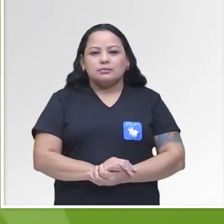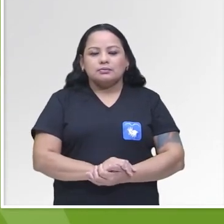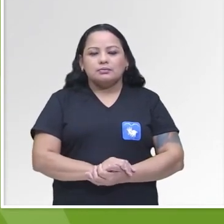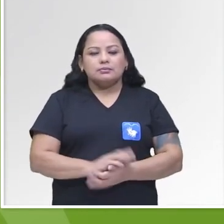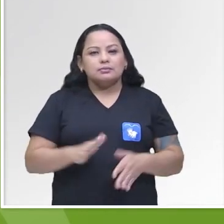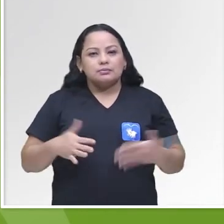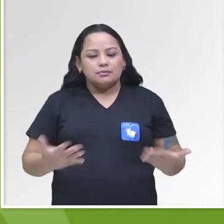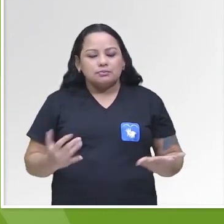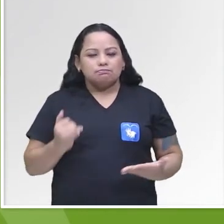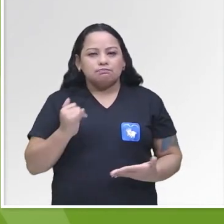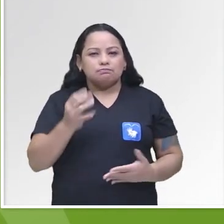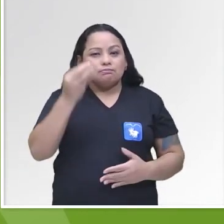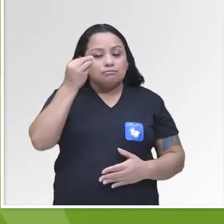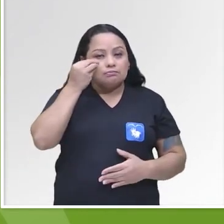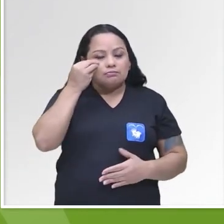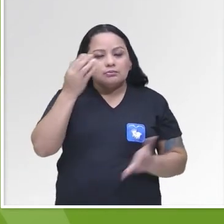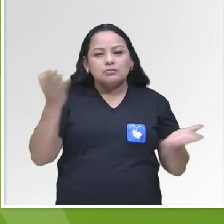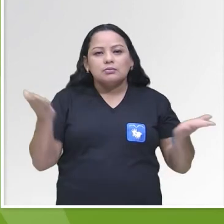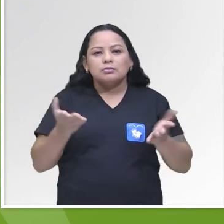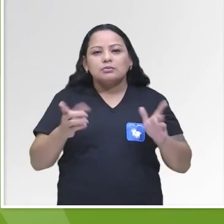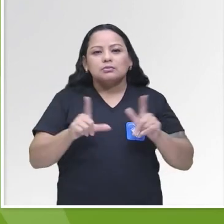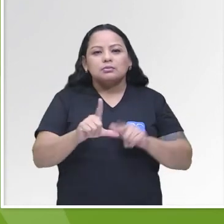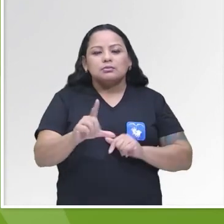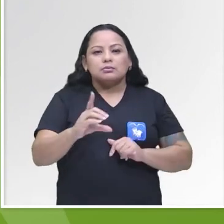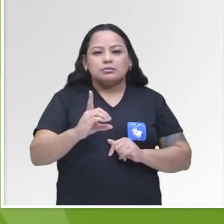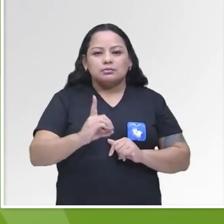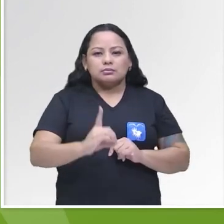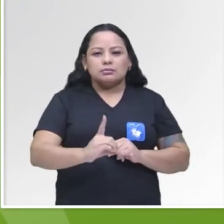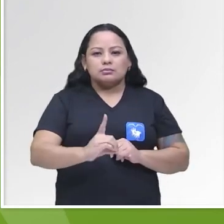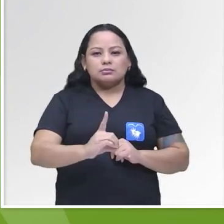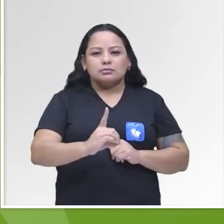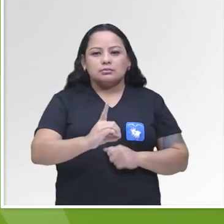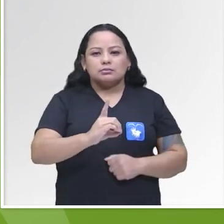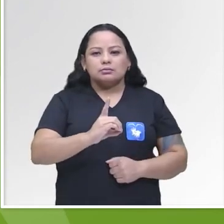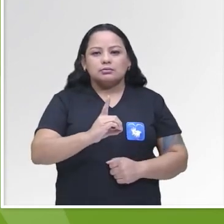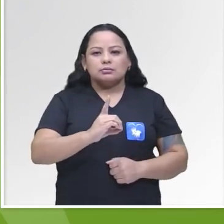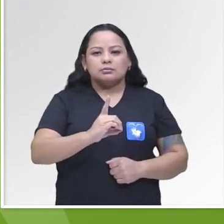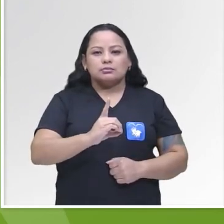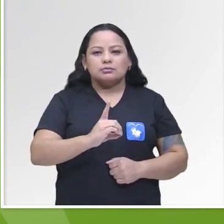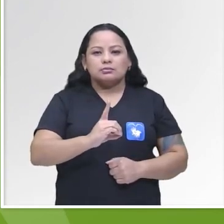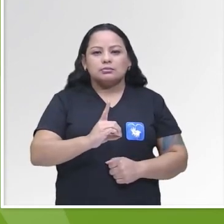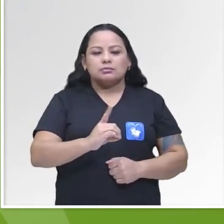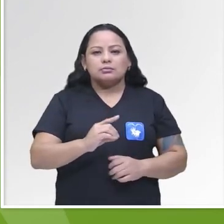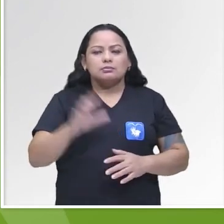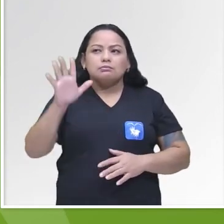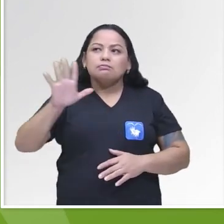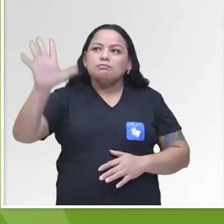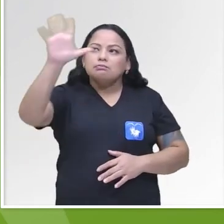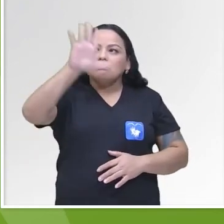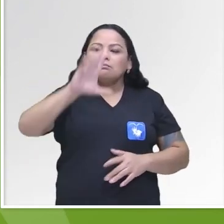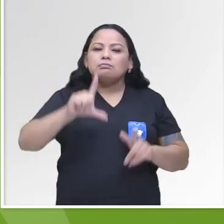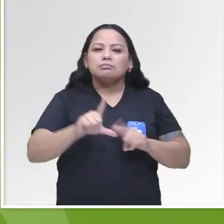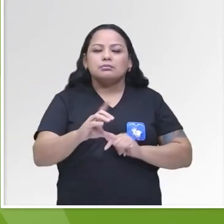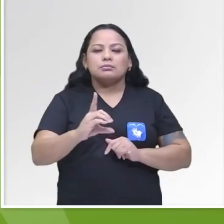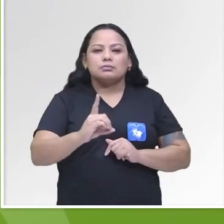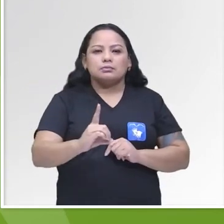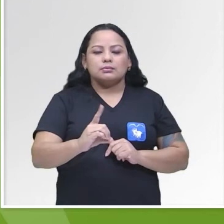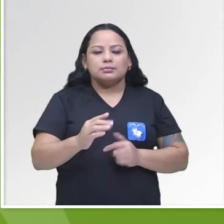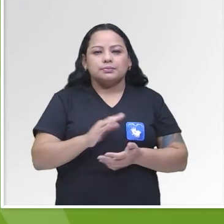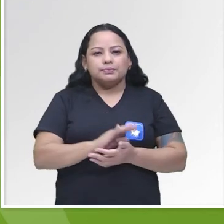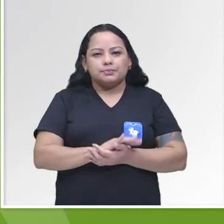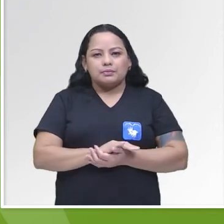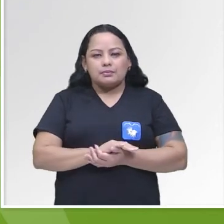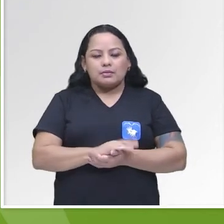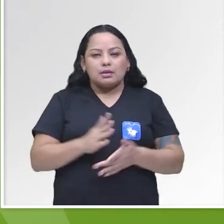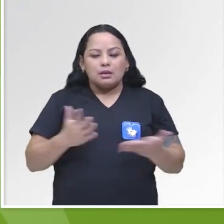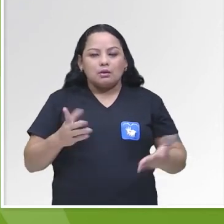Então, gente, vamos analisar aqui esse composto, né? Daqui da letra D, tá bom? Então,